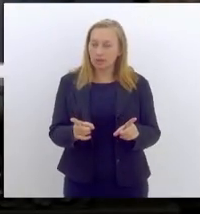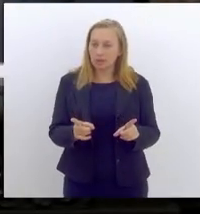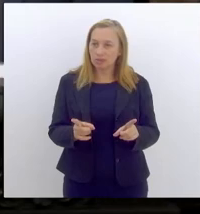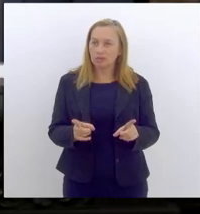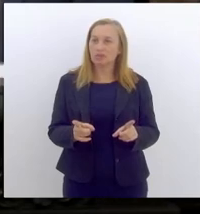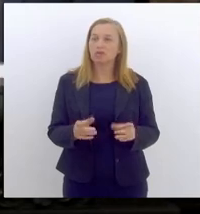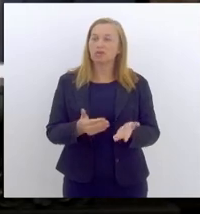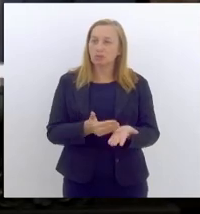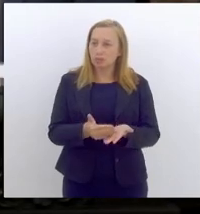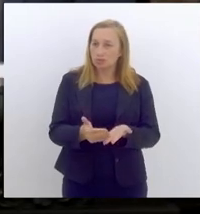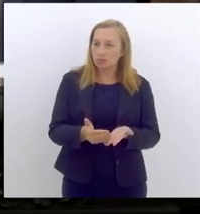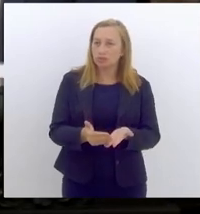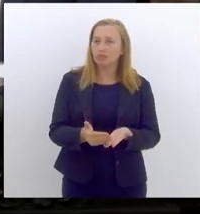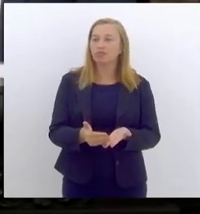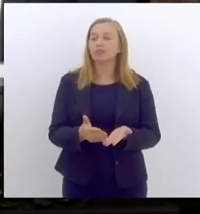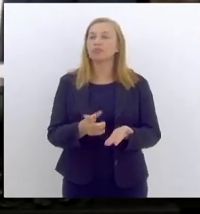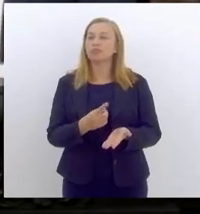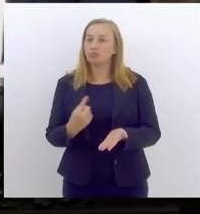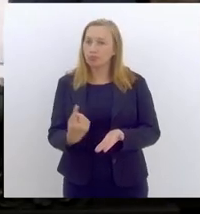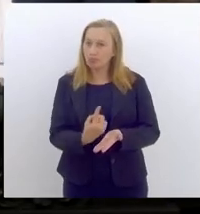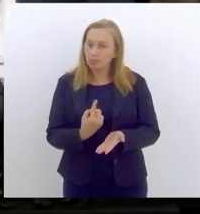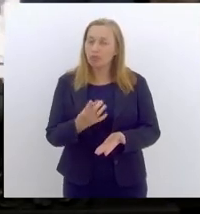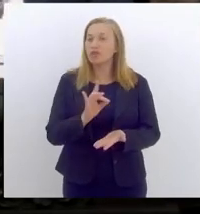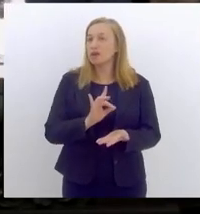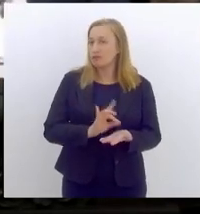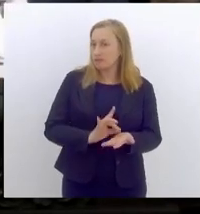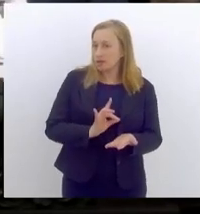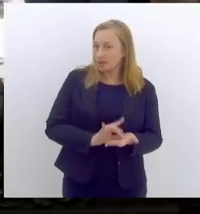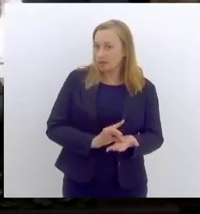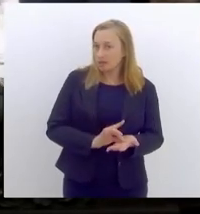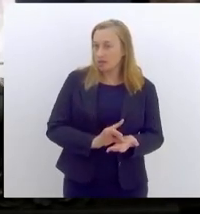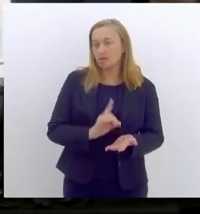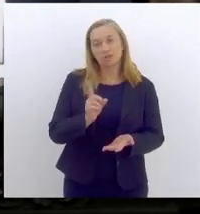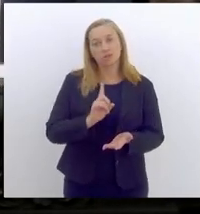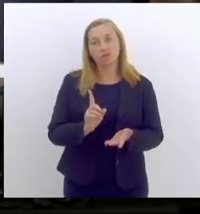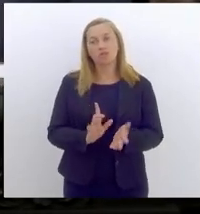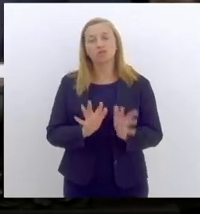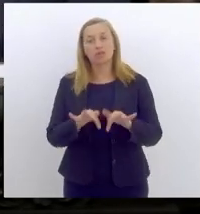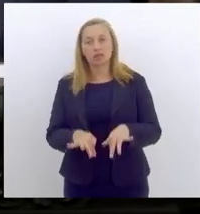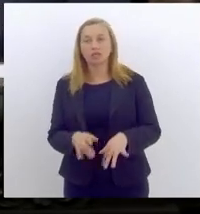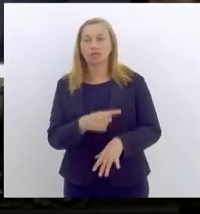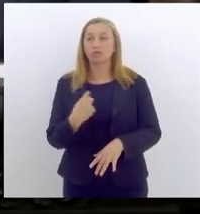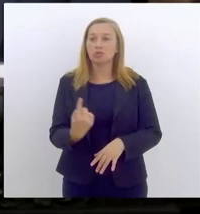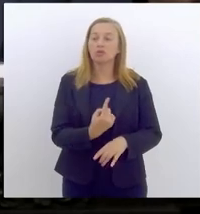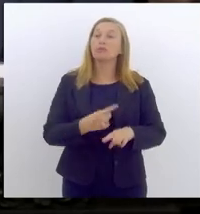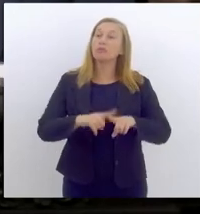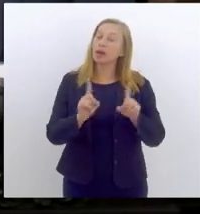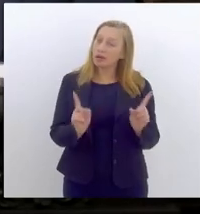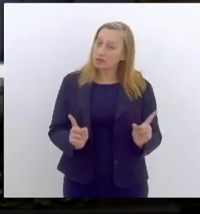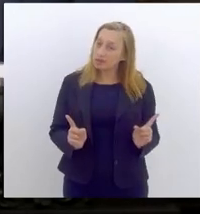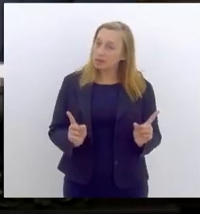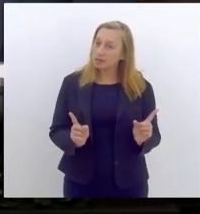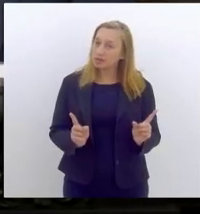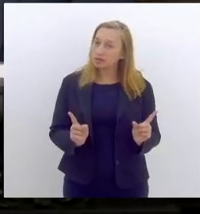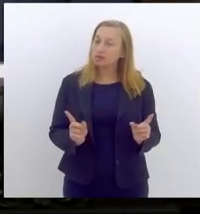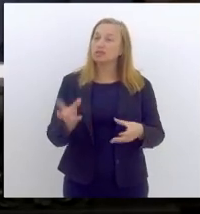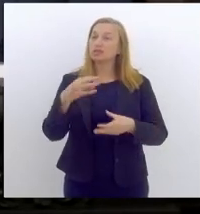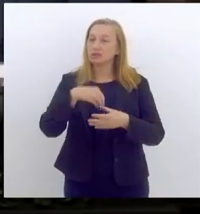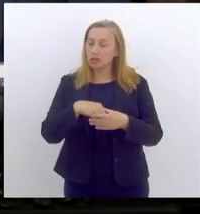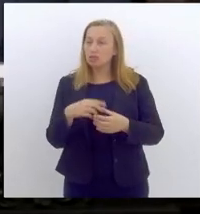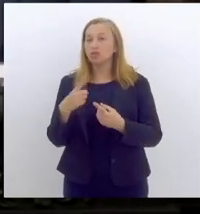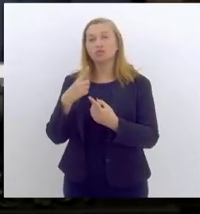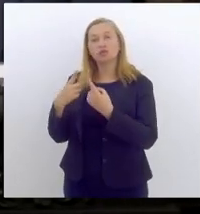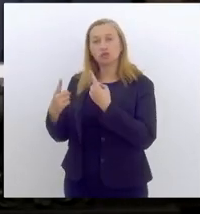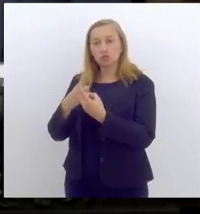que não foi iniciado por nós, é verdade, nem foi concluído por nós, mas dentro do que foi